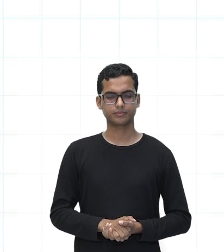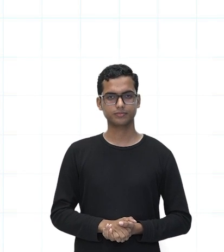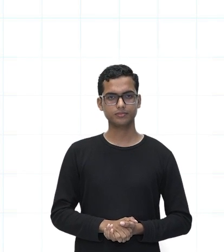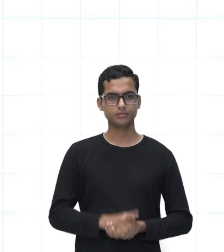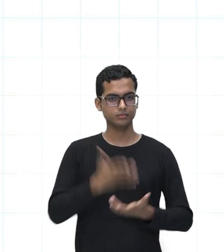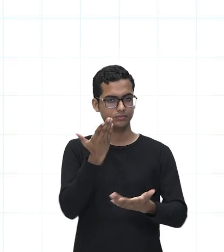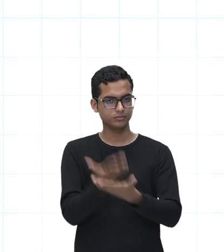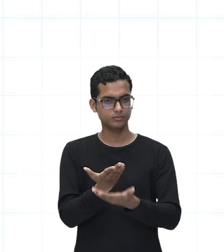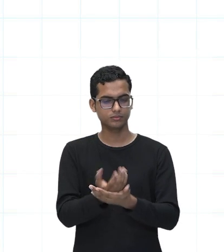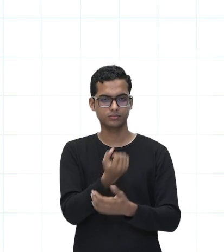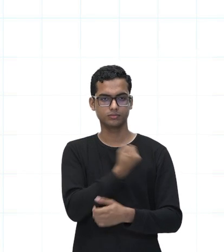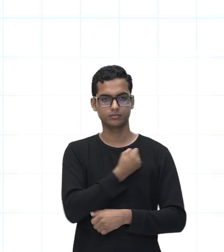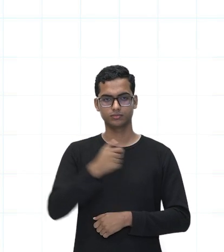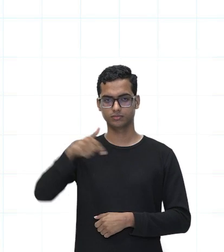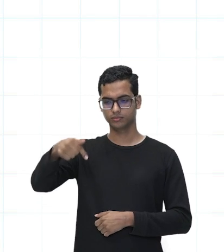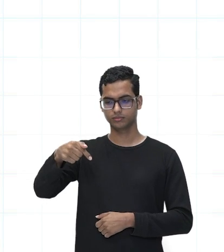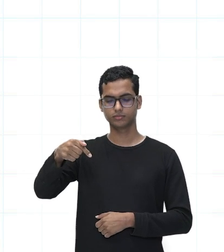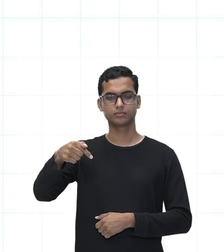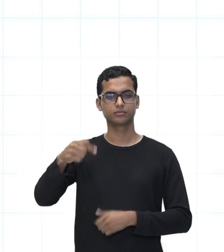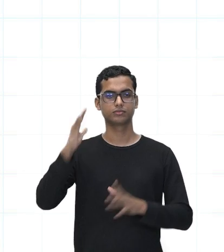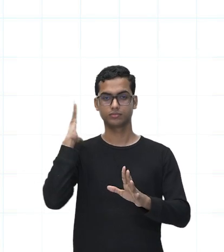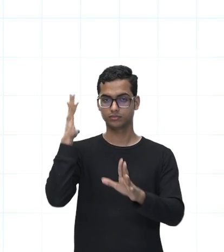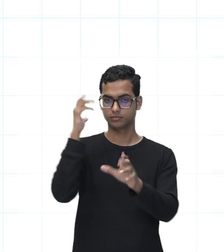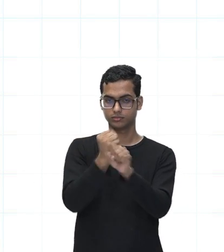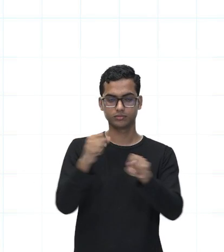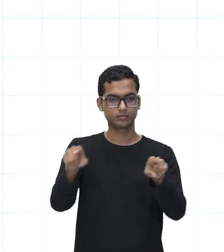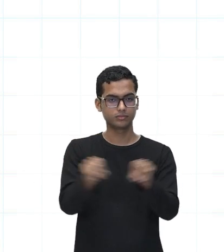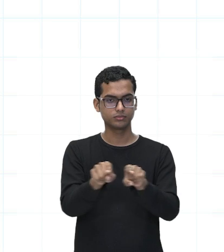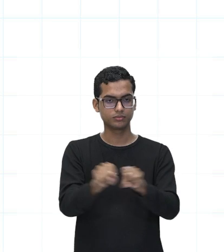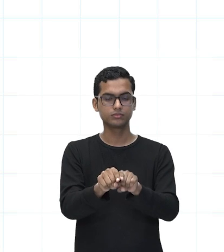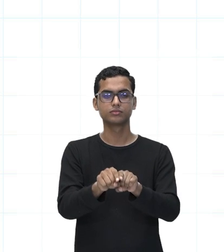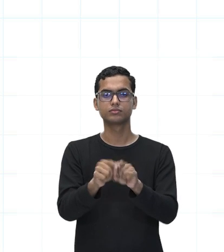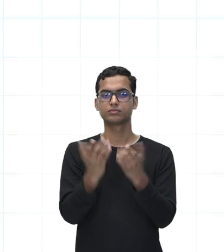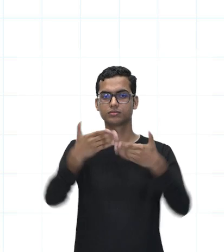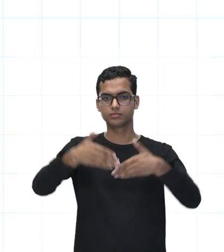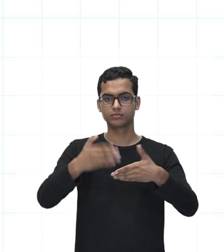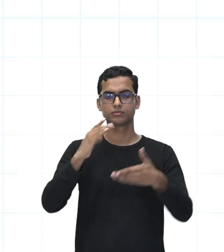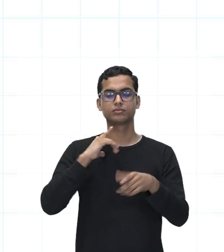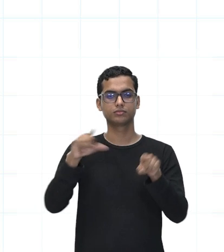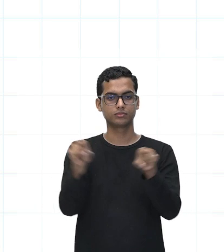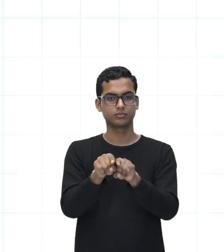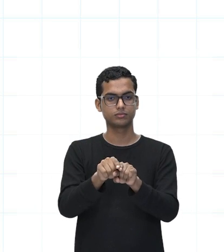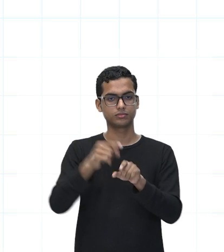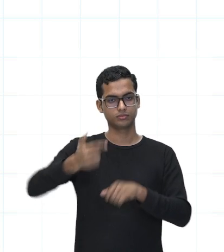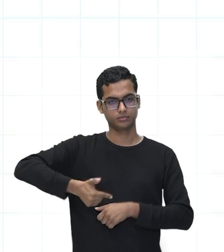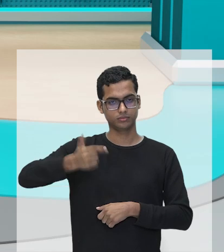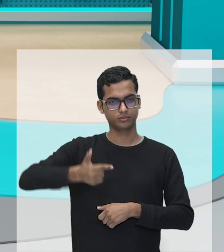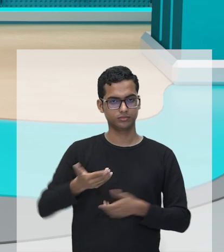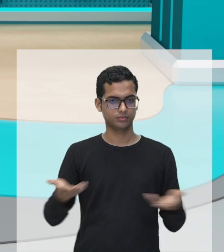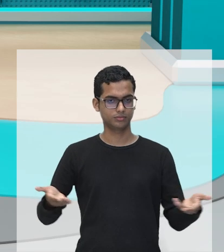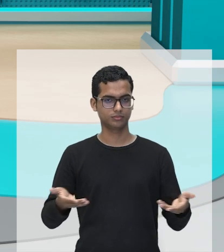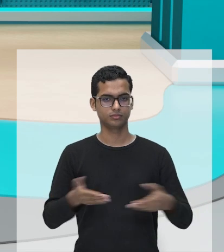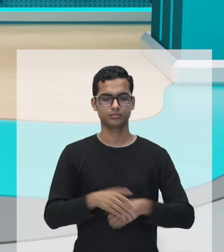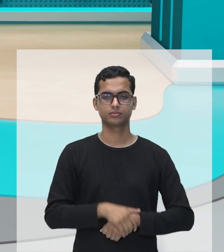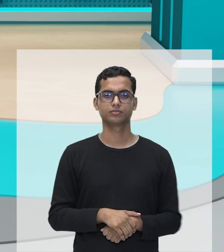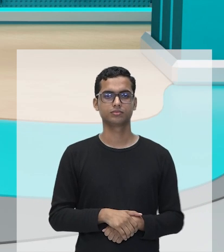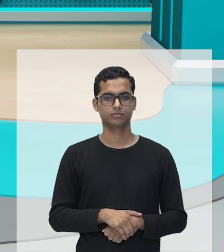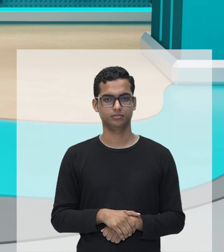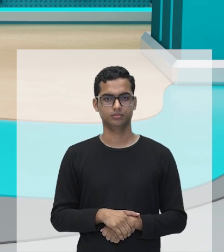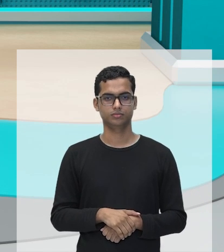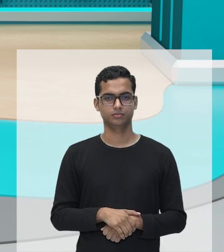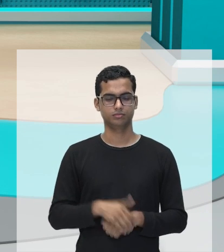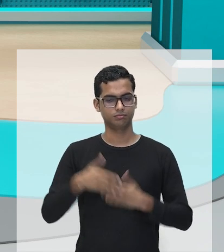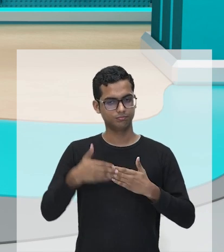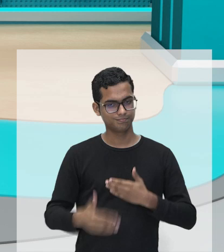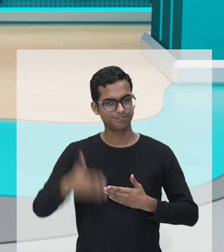a nossa aula é a número 7 e hoje nós temos a nossa segunda revisão e a avaliação. E vamos